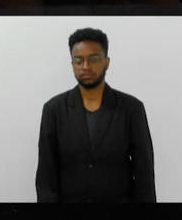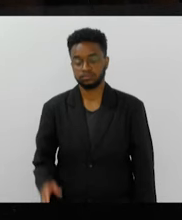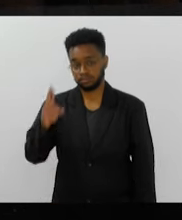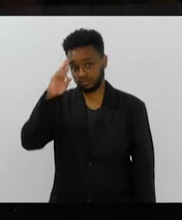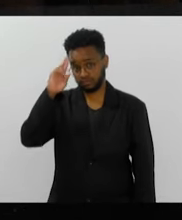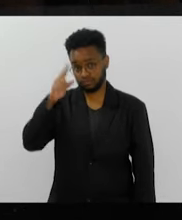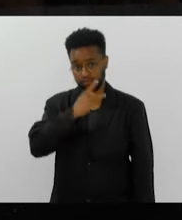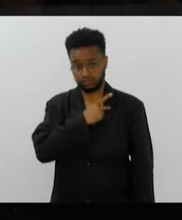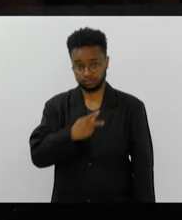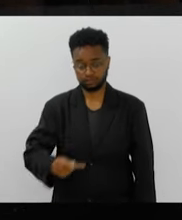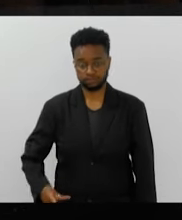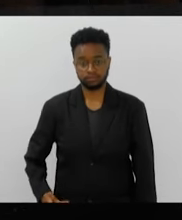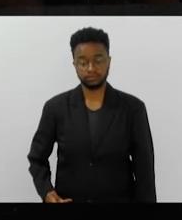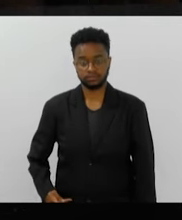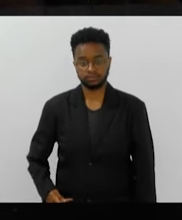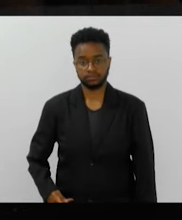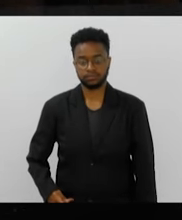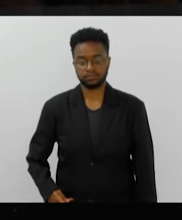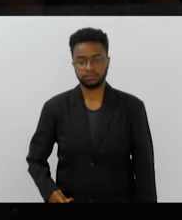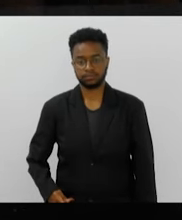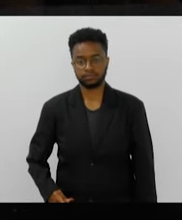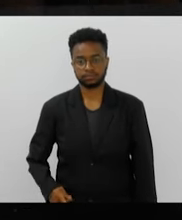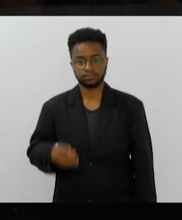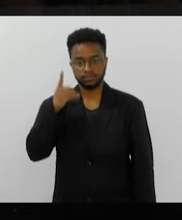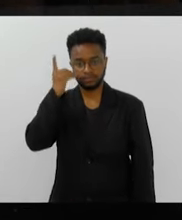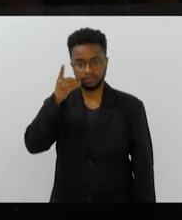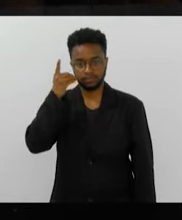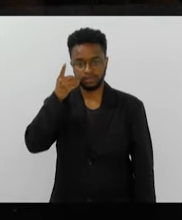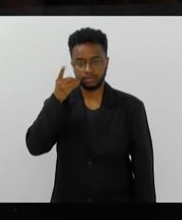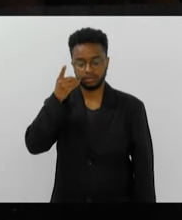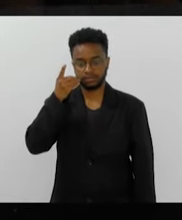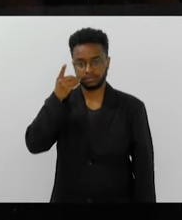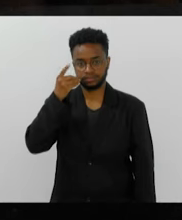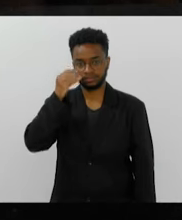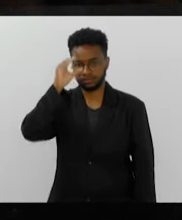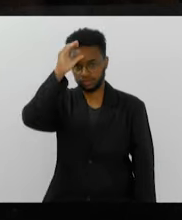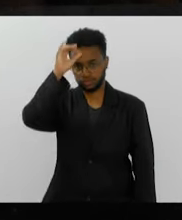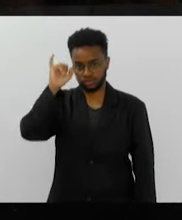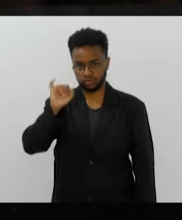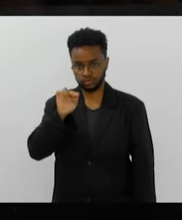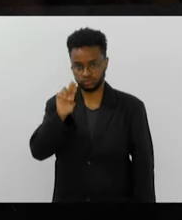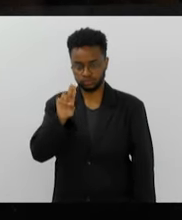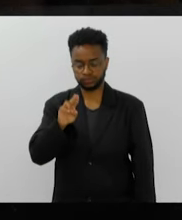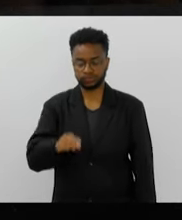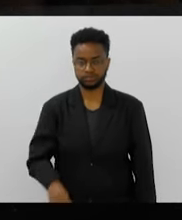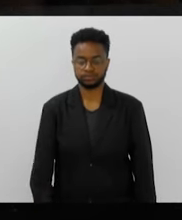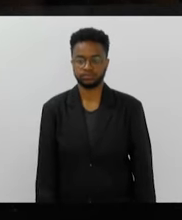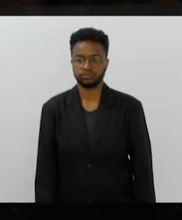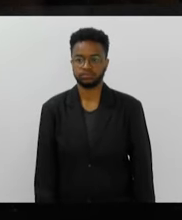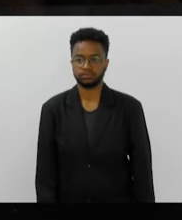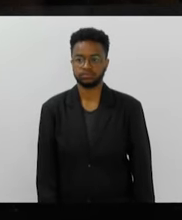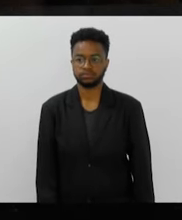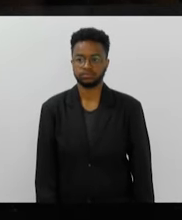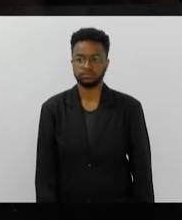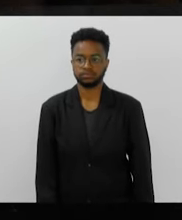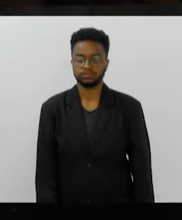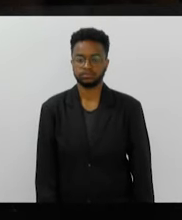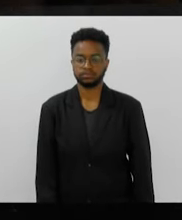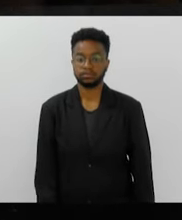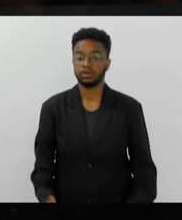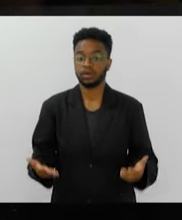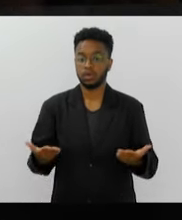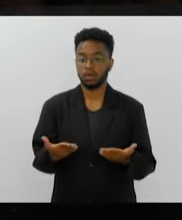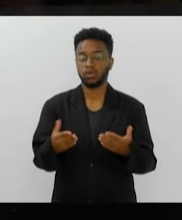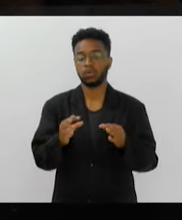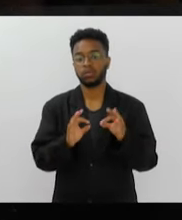senhora Presidente deputada tiju comandando aqui o